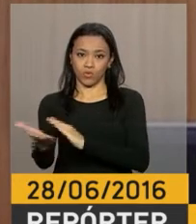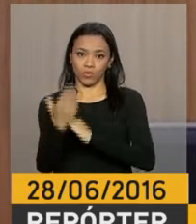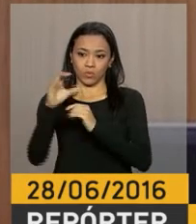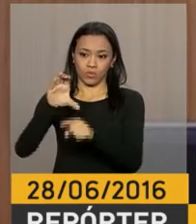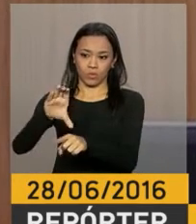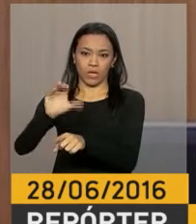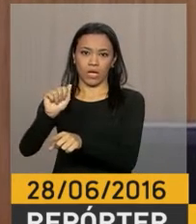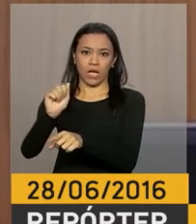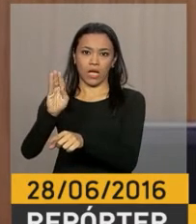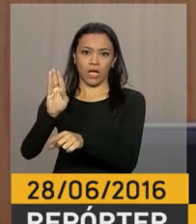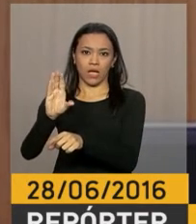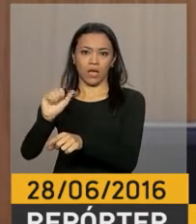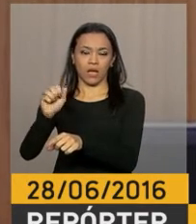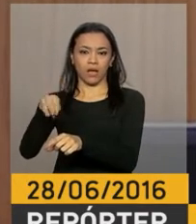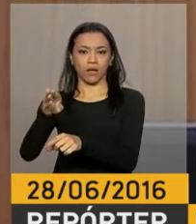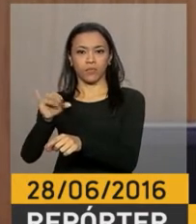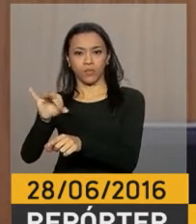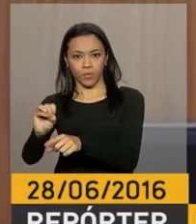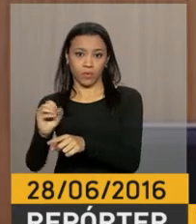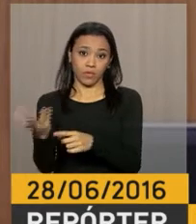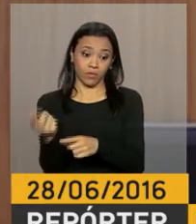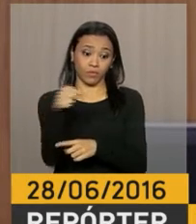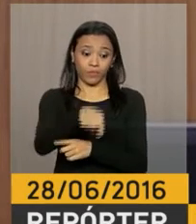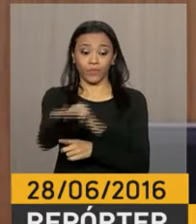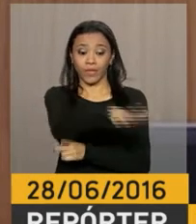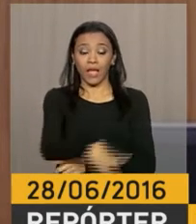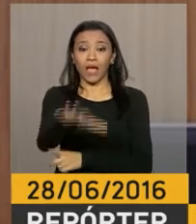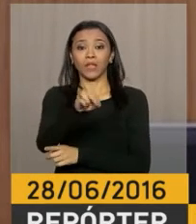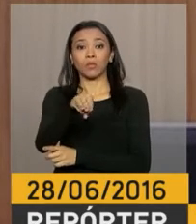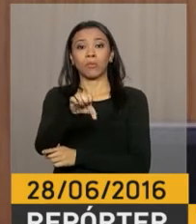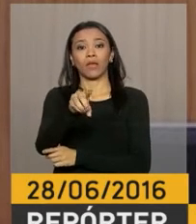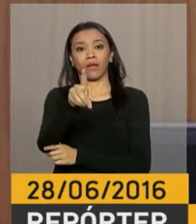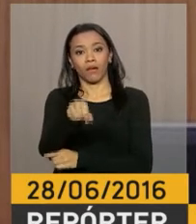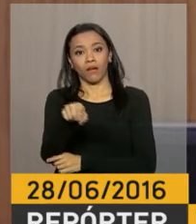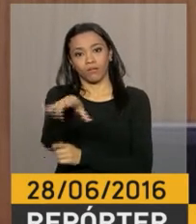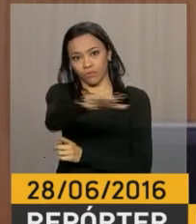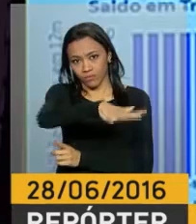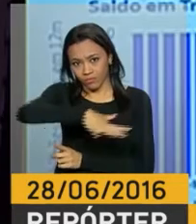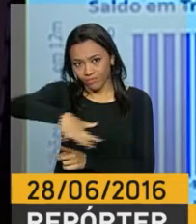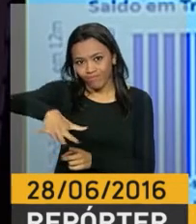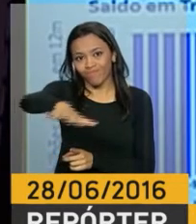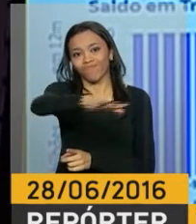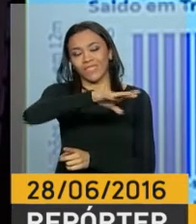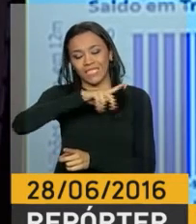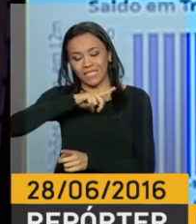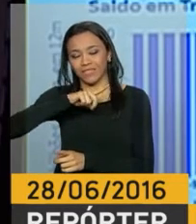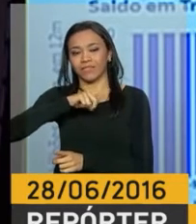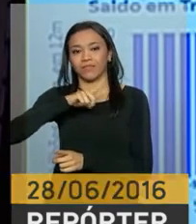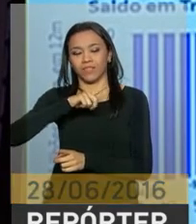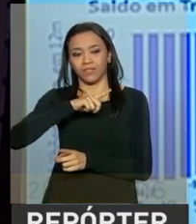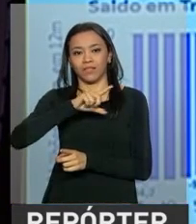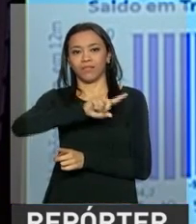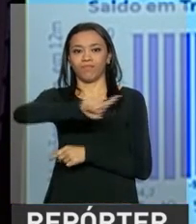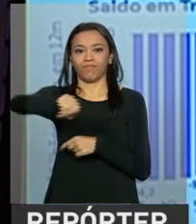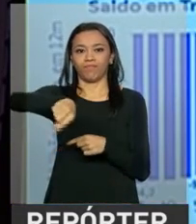mercado, você terá, de fato, excesso de recursos